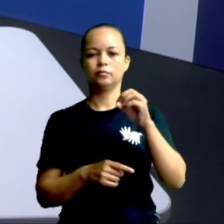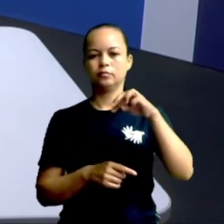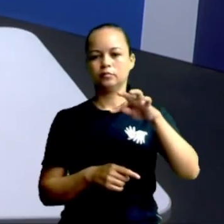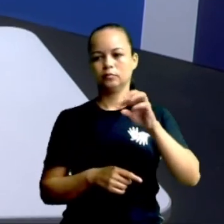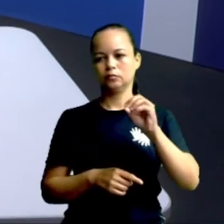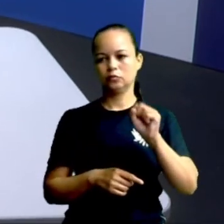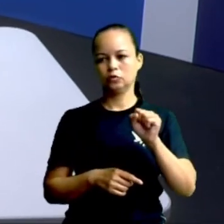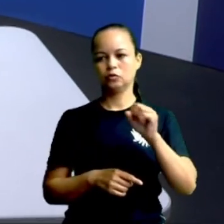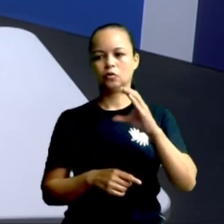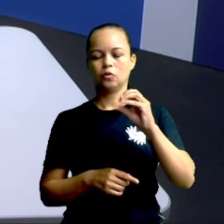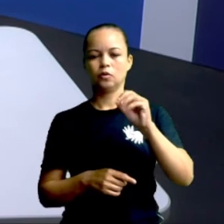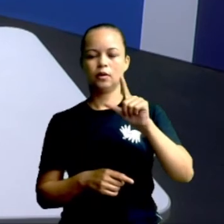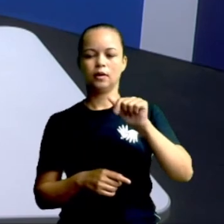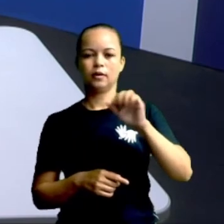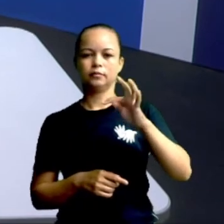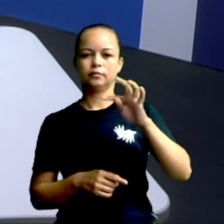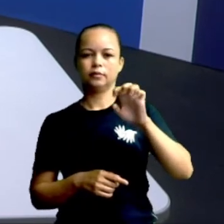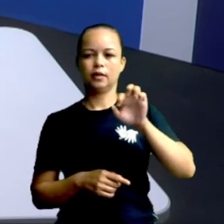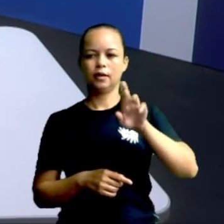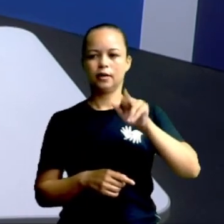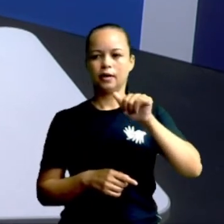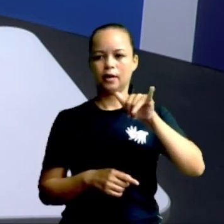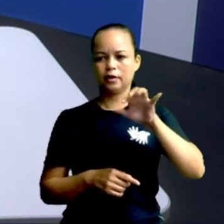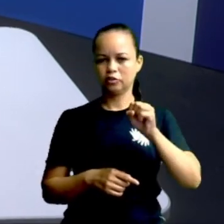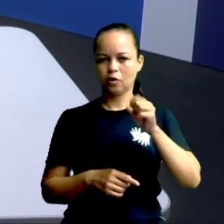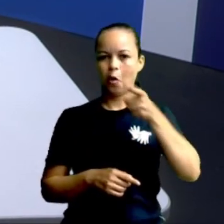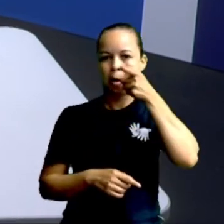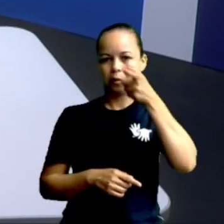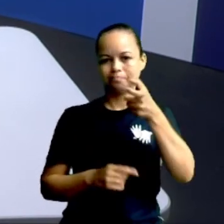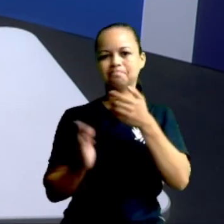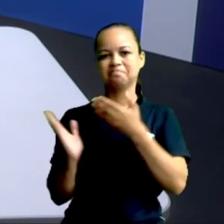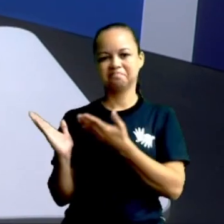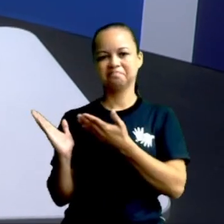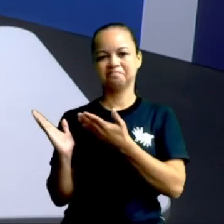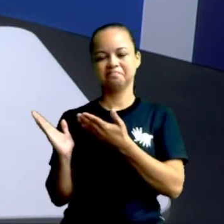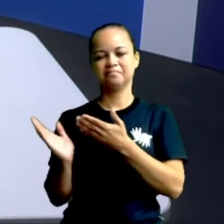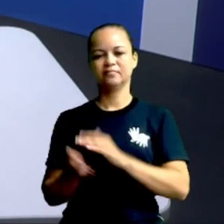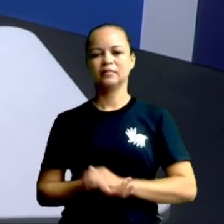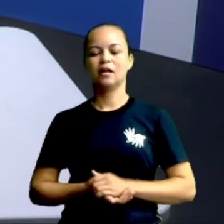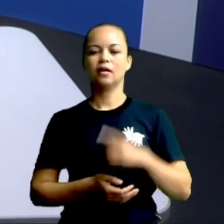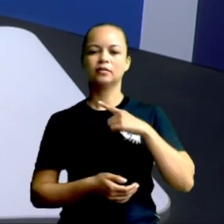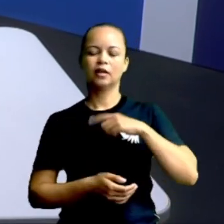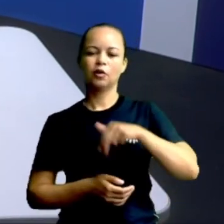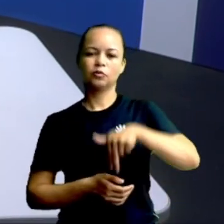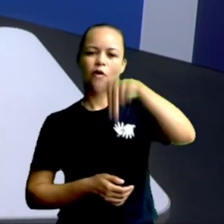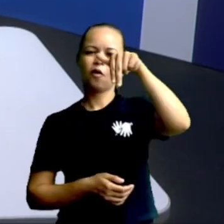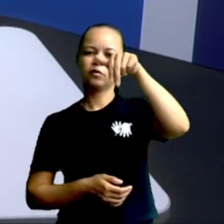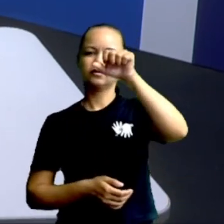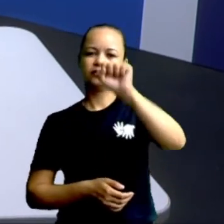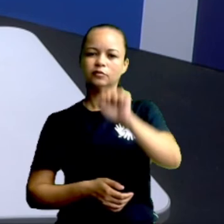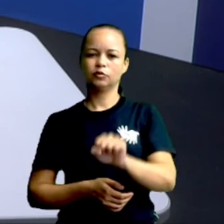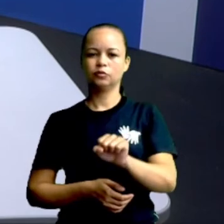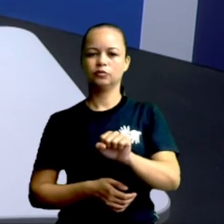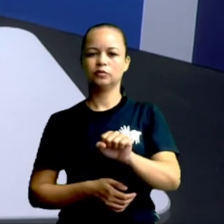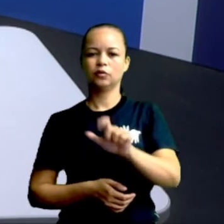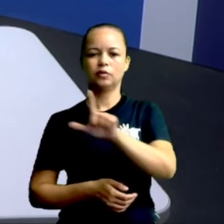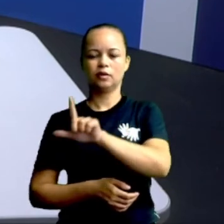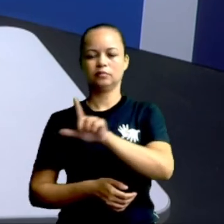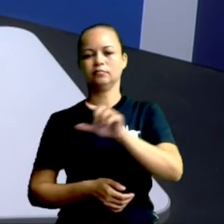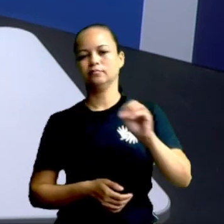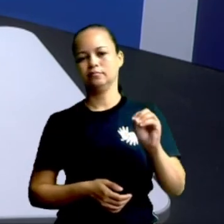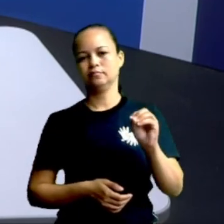olha como ela vai ficar. Olha que interessante. Eu tenho norte, tenho sul, tenho leste,